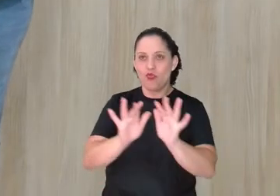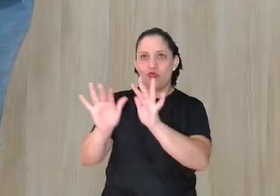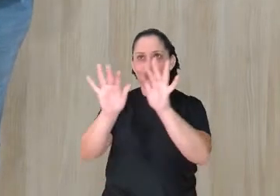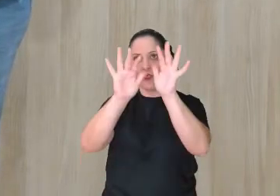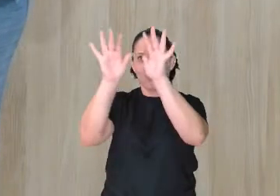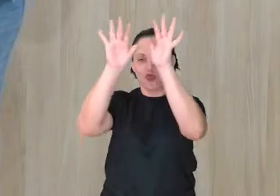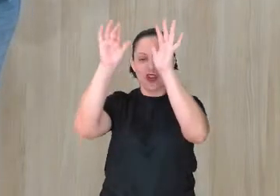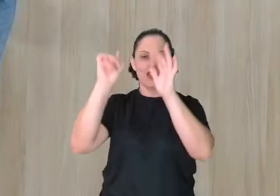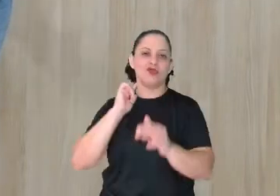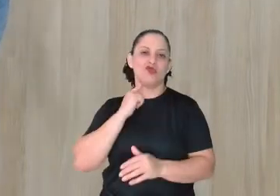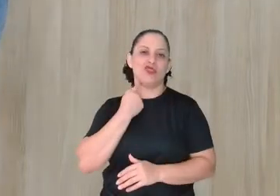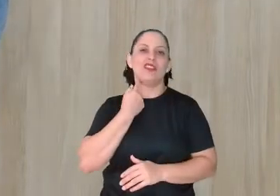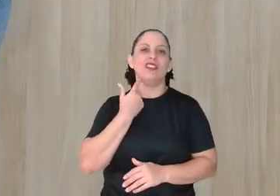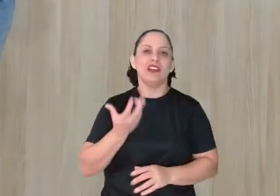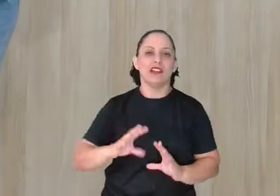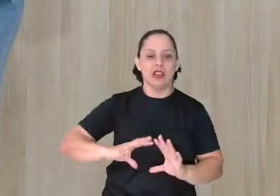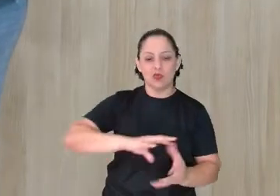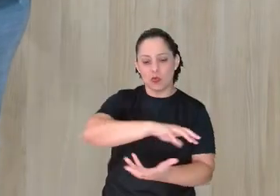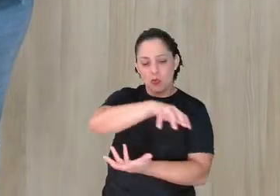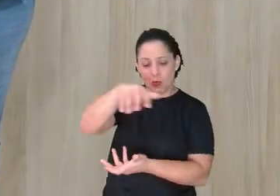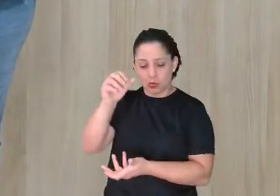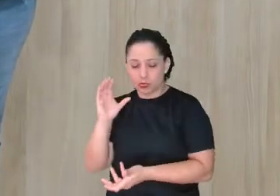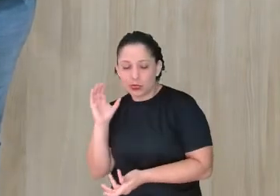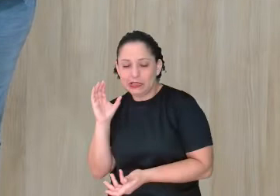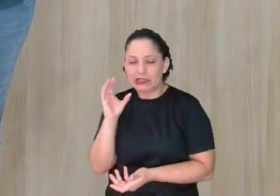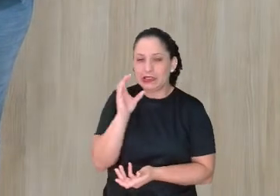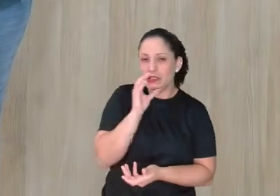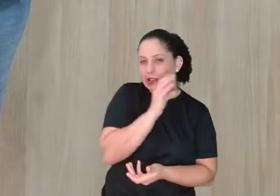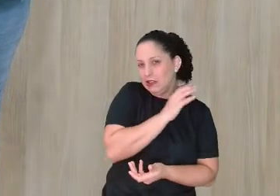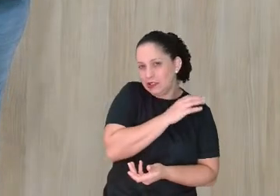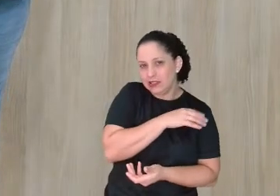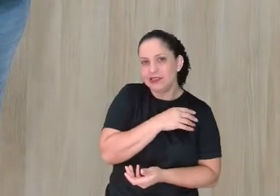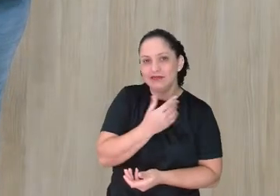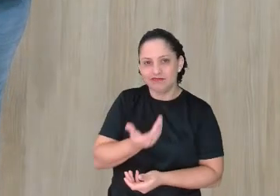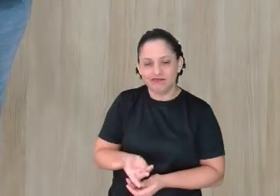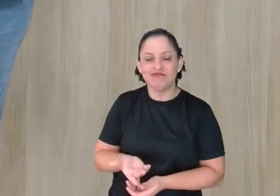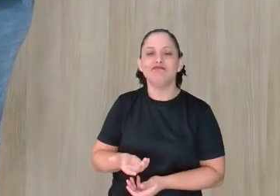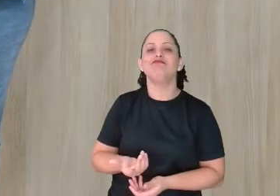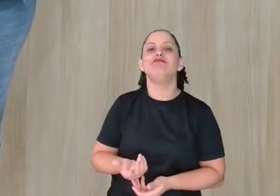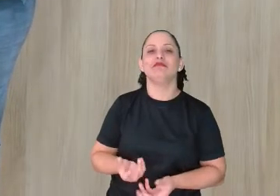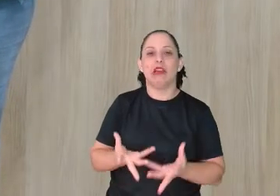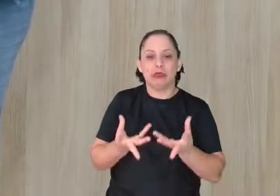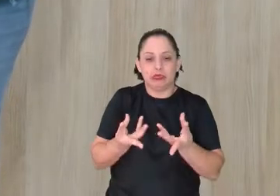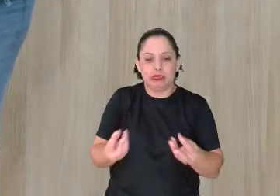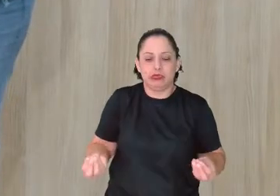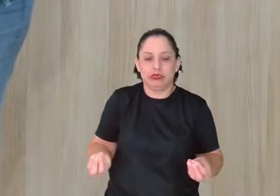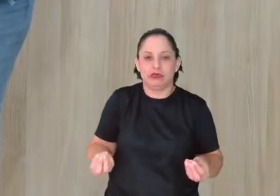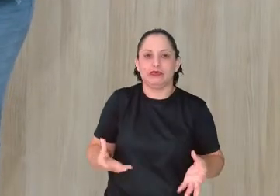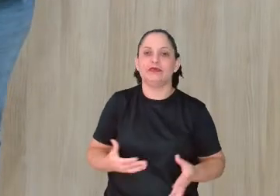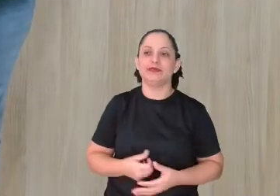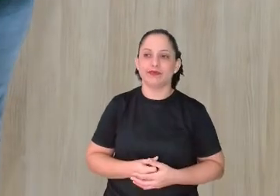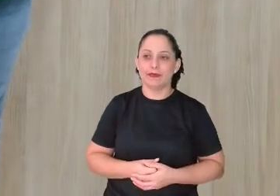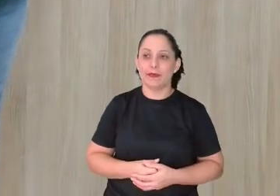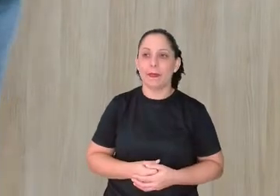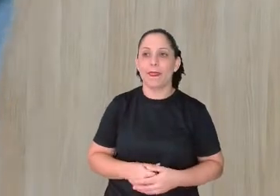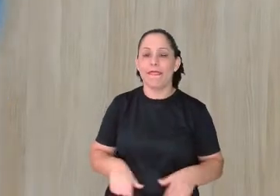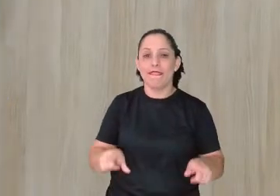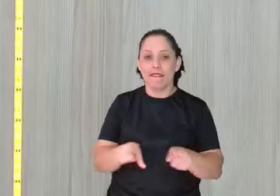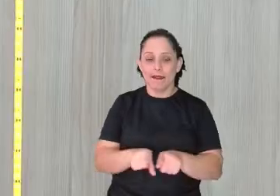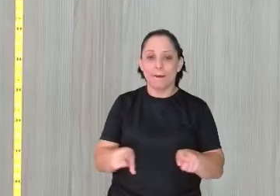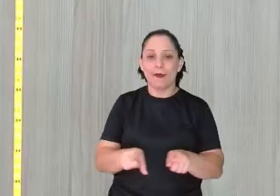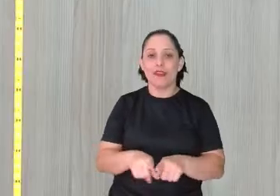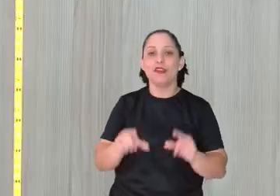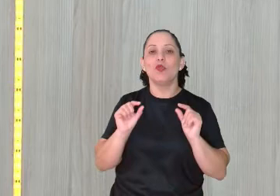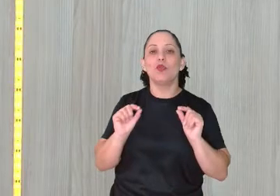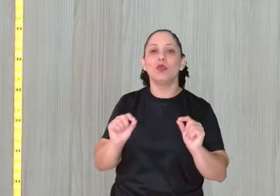e aí causa esse aquecimento global, o efeito estufa, tudo isso que a gente já falou bastante aqui, E né? uma questão, professora Carol, se